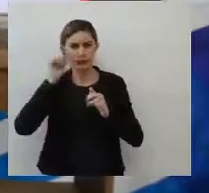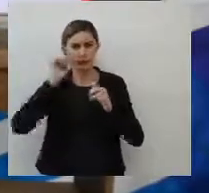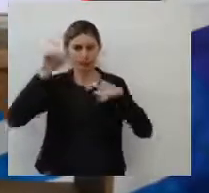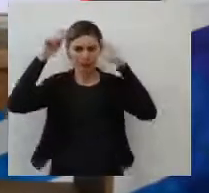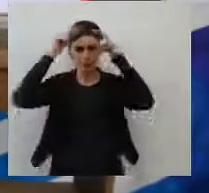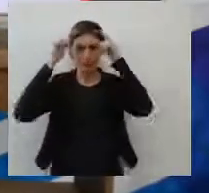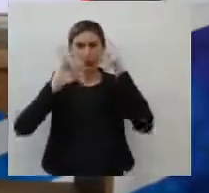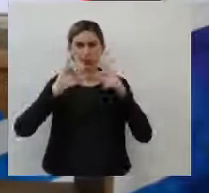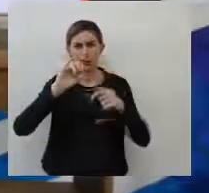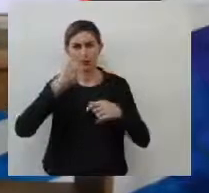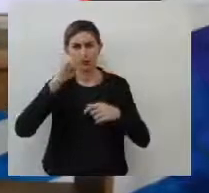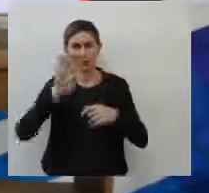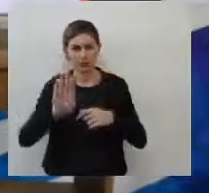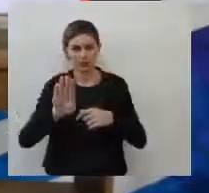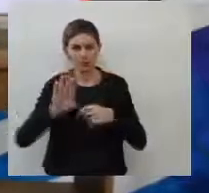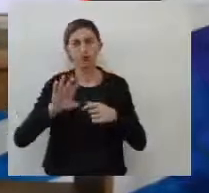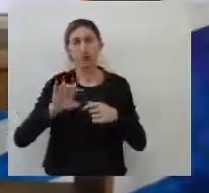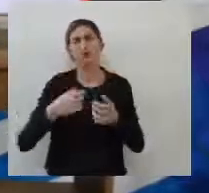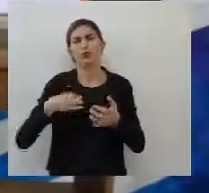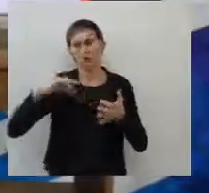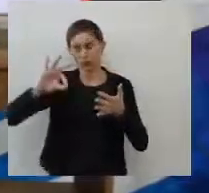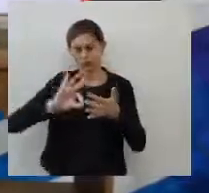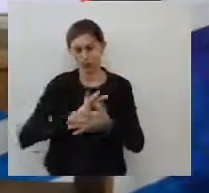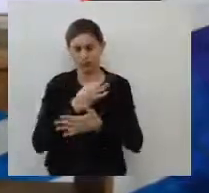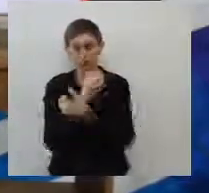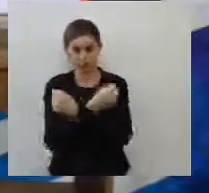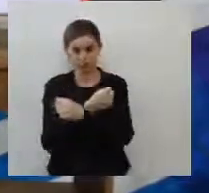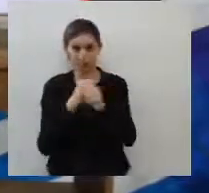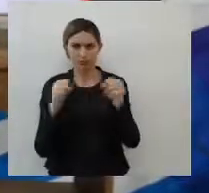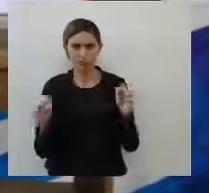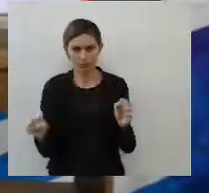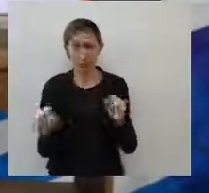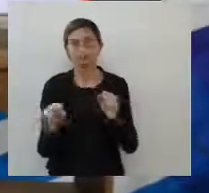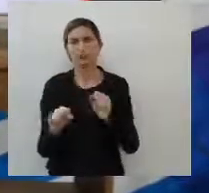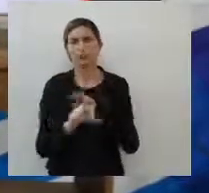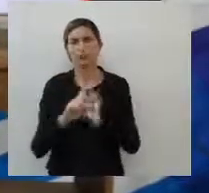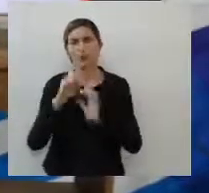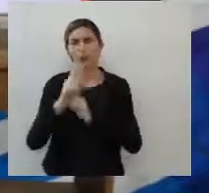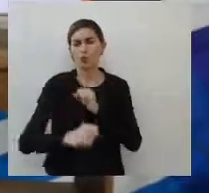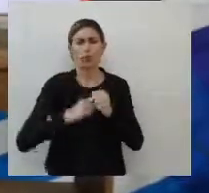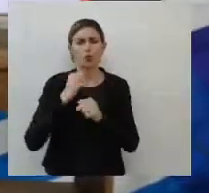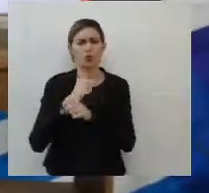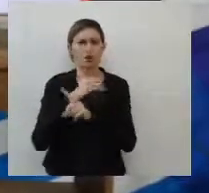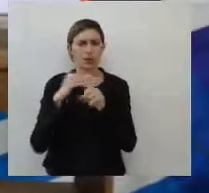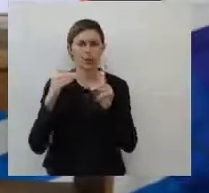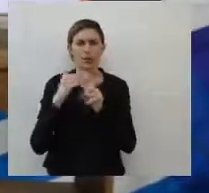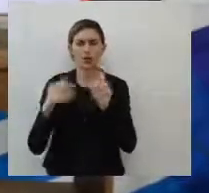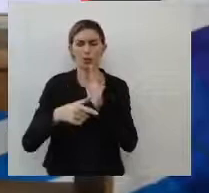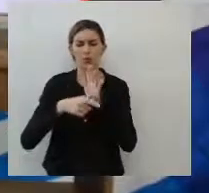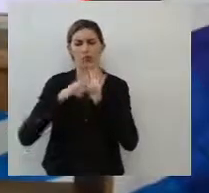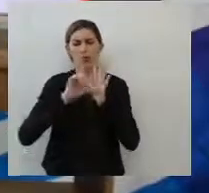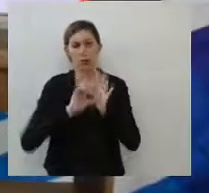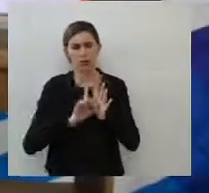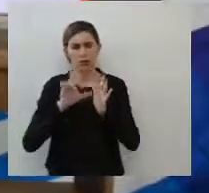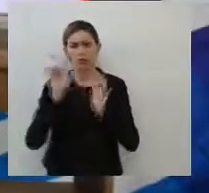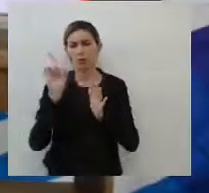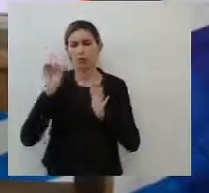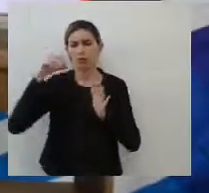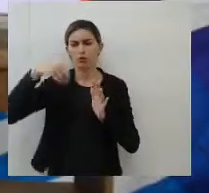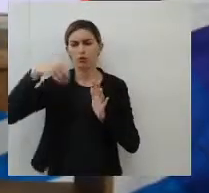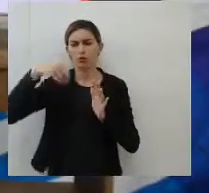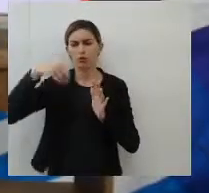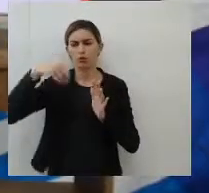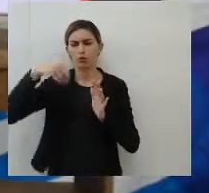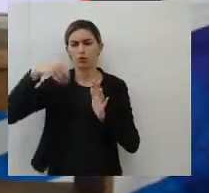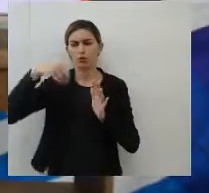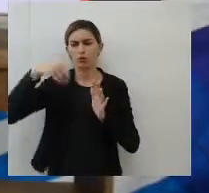Isabel, em 13 de maio de 1888, ou seja, um ano e meio antes, Dom Pedro estava